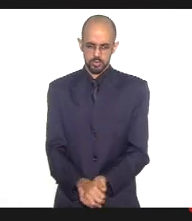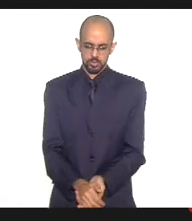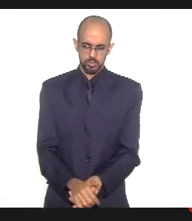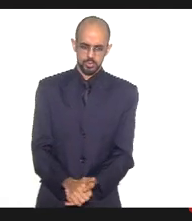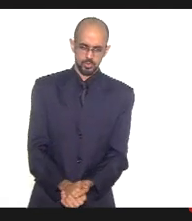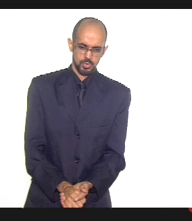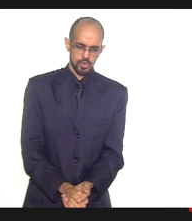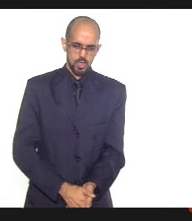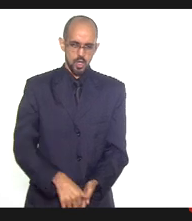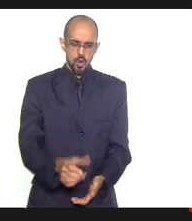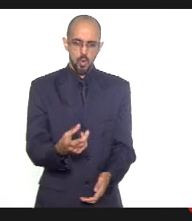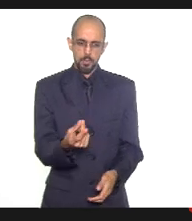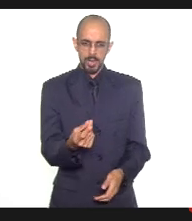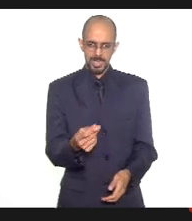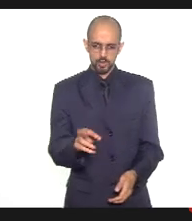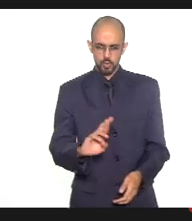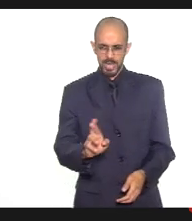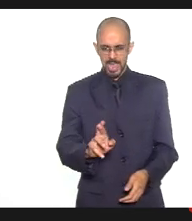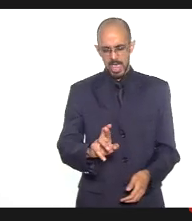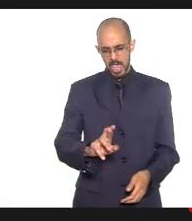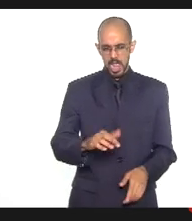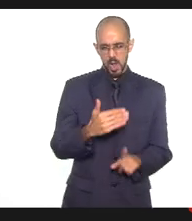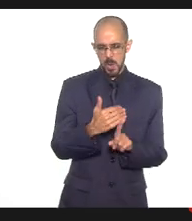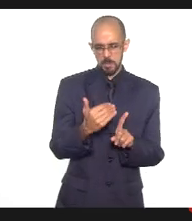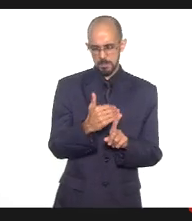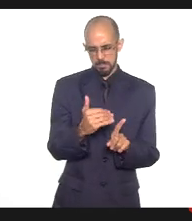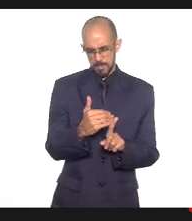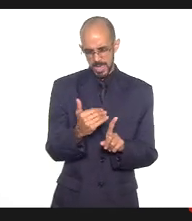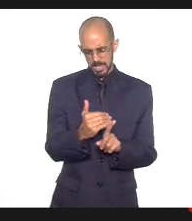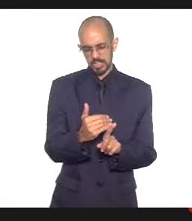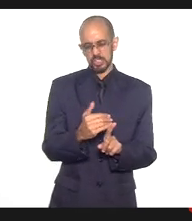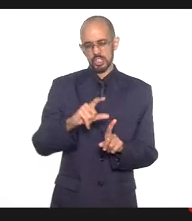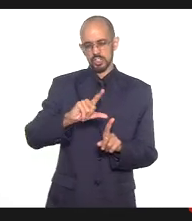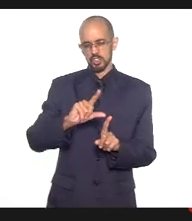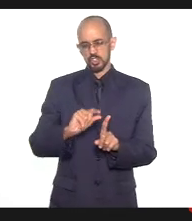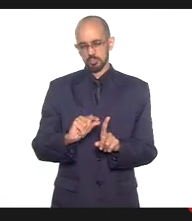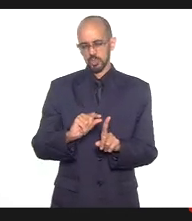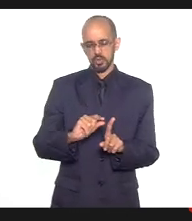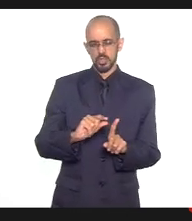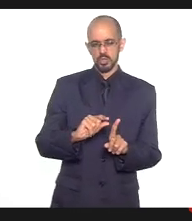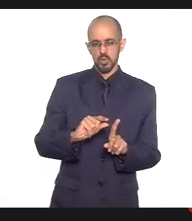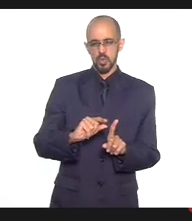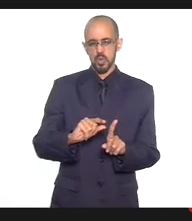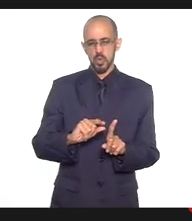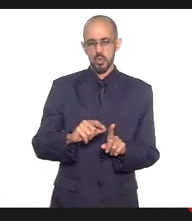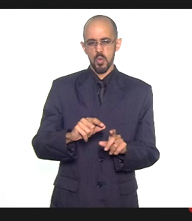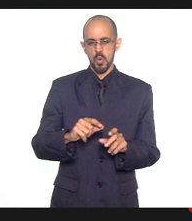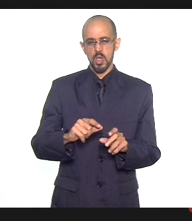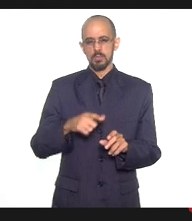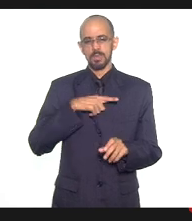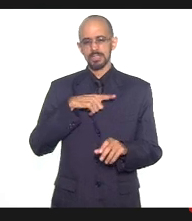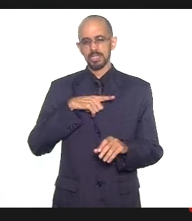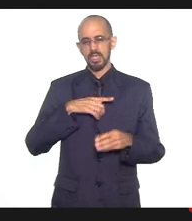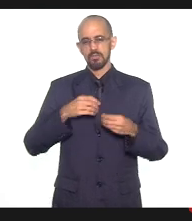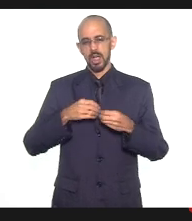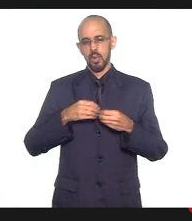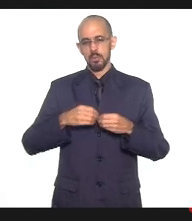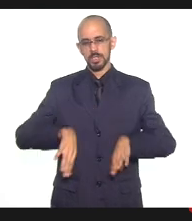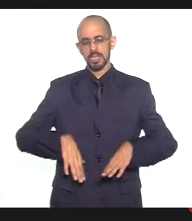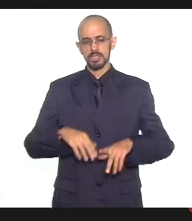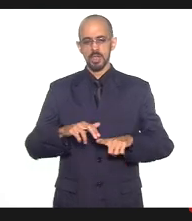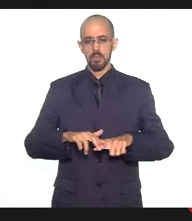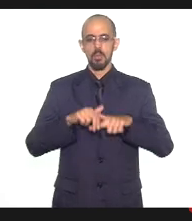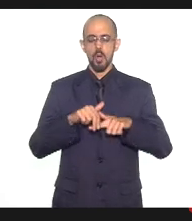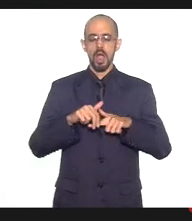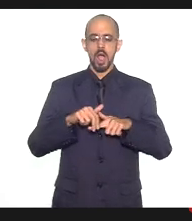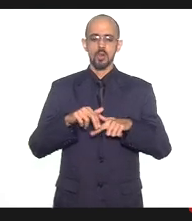do preço em reais, a queda do preço do barril no mercado internacional ela foi parcialmente compensada pela desvalorização do